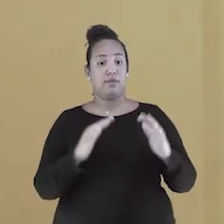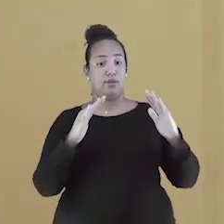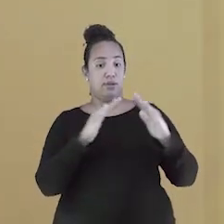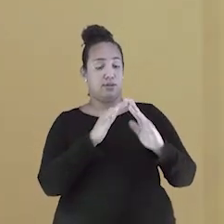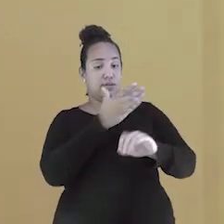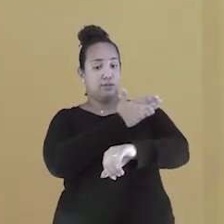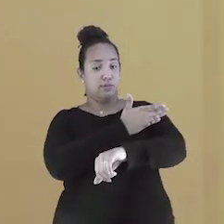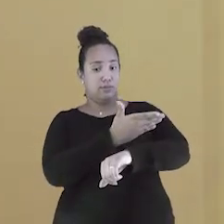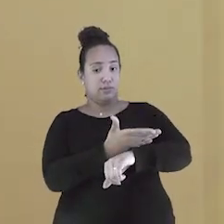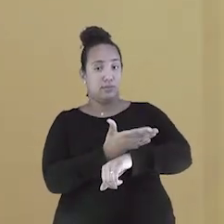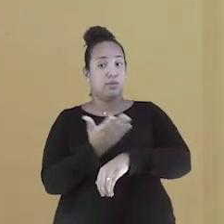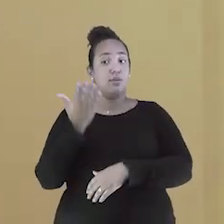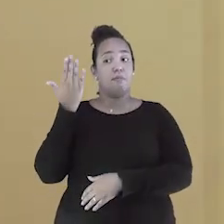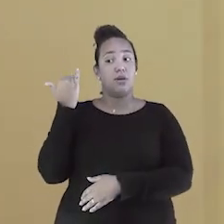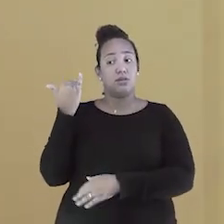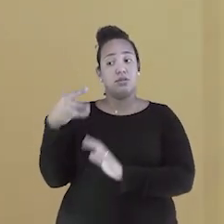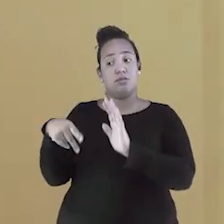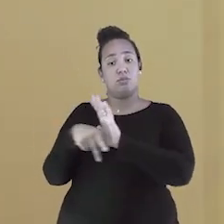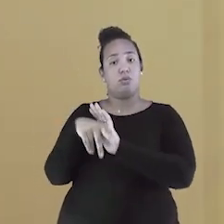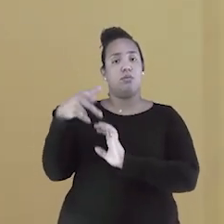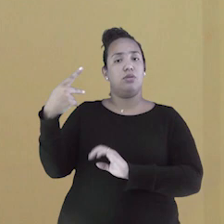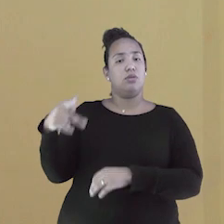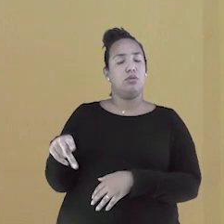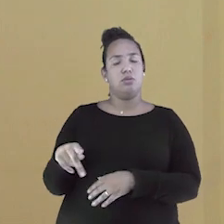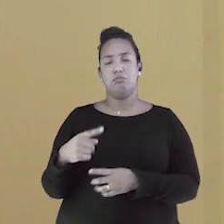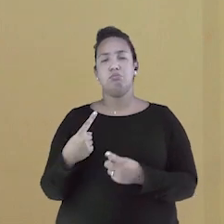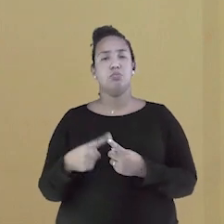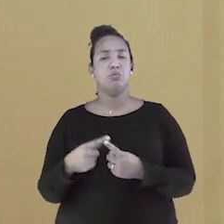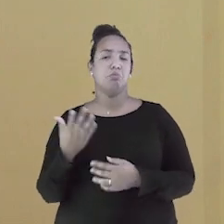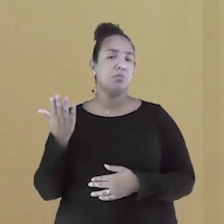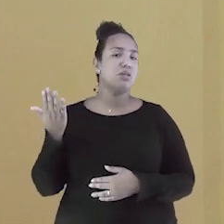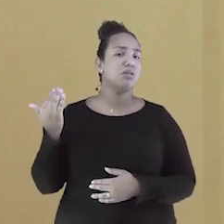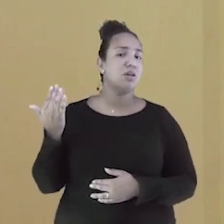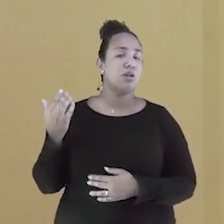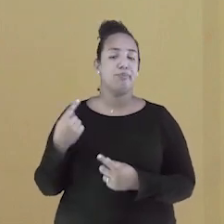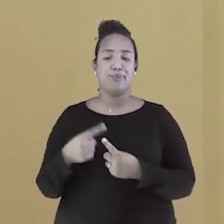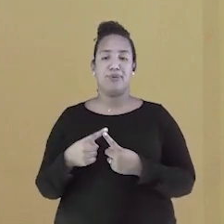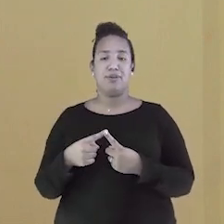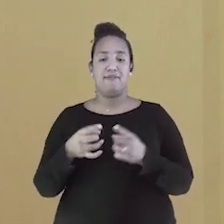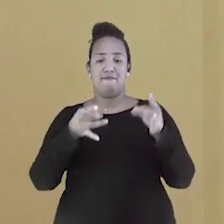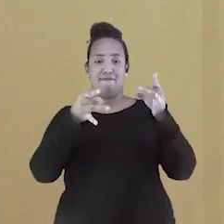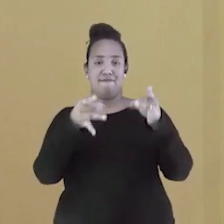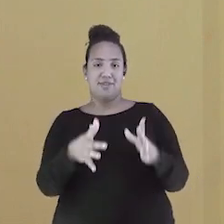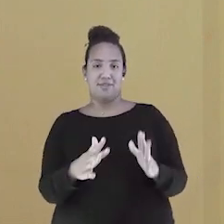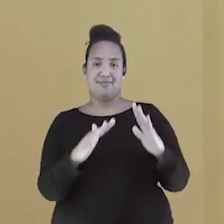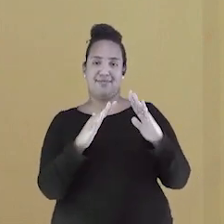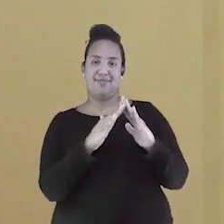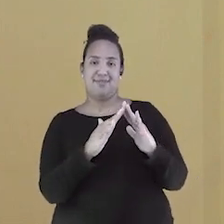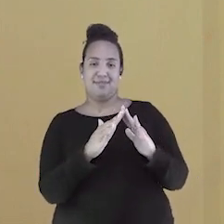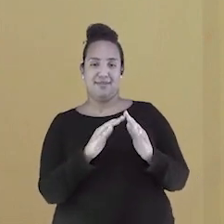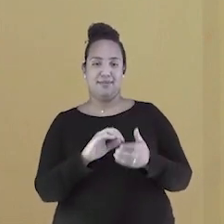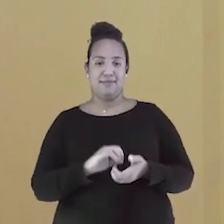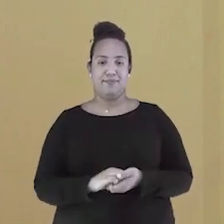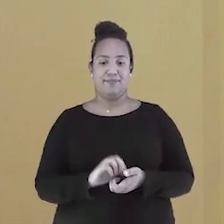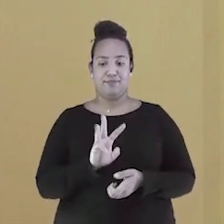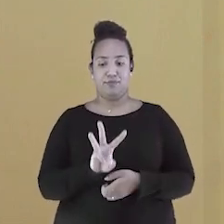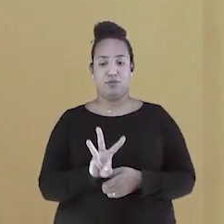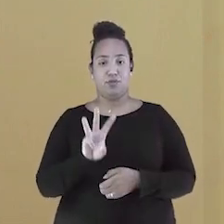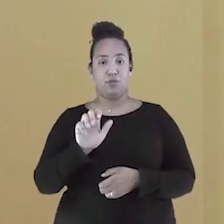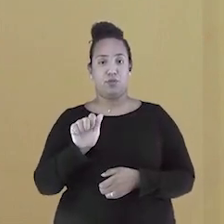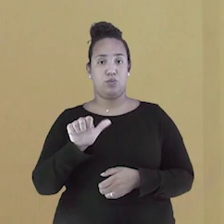Ele vendeu a casa. Was é uma forma do verbo to be no passado. Para ficar melhor, vamos